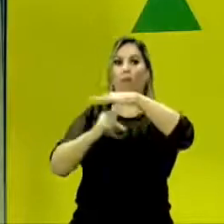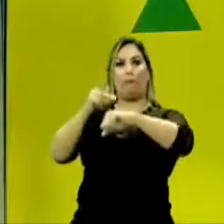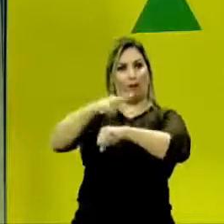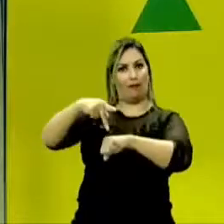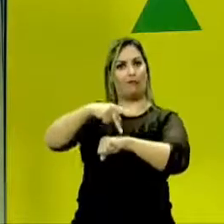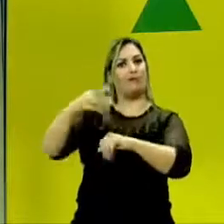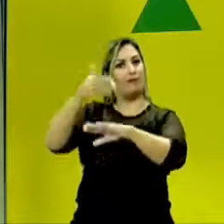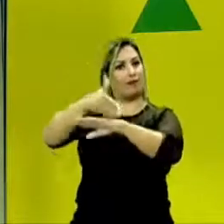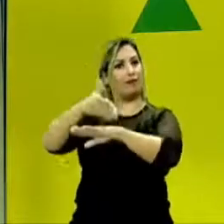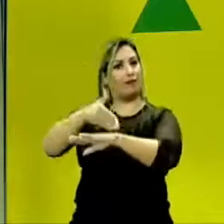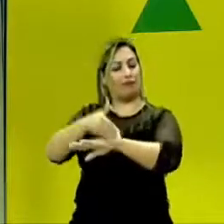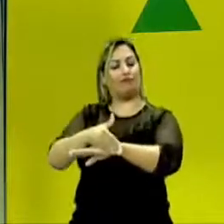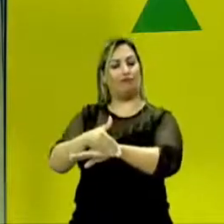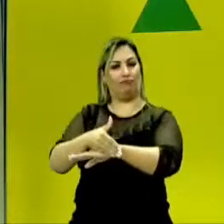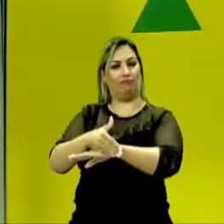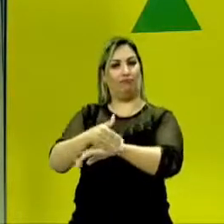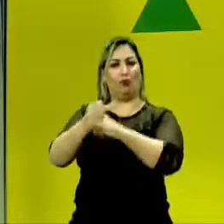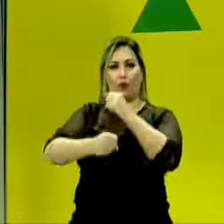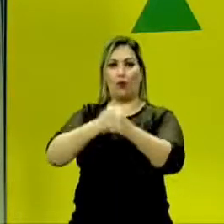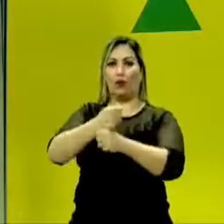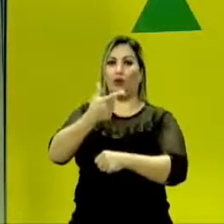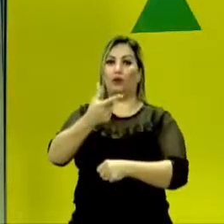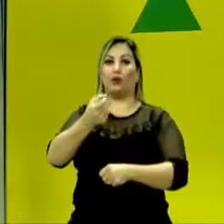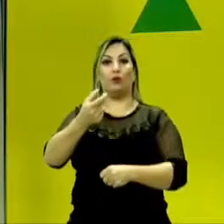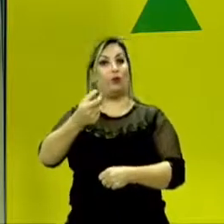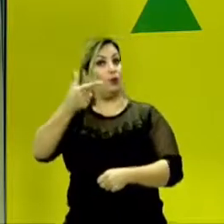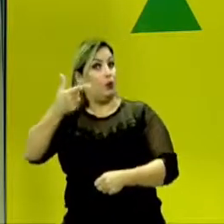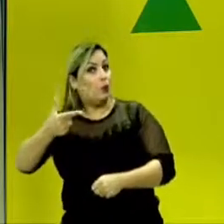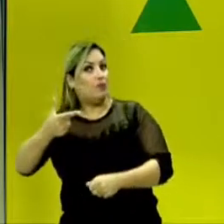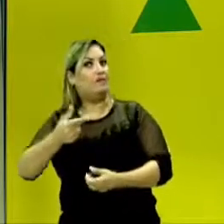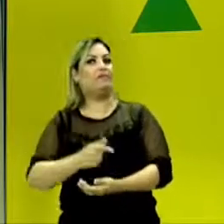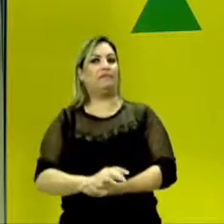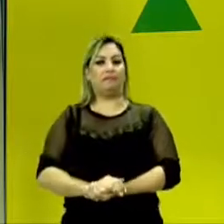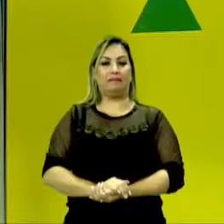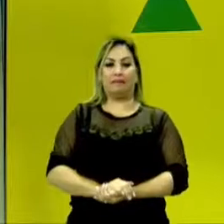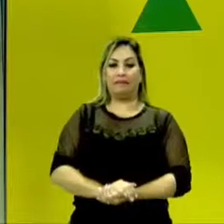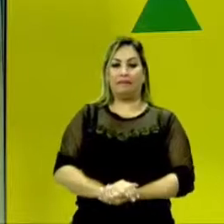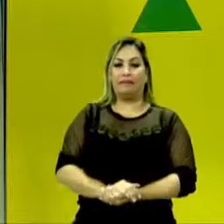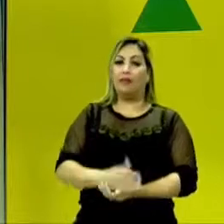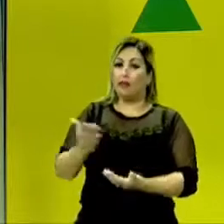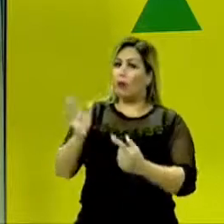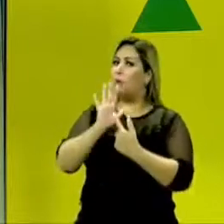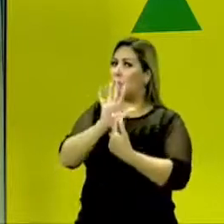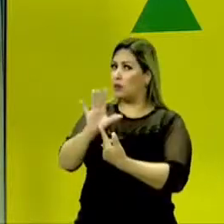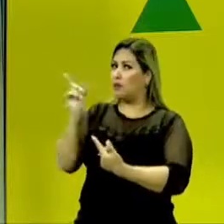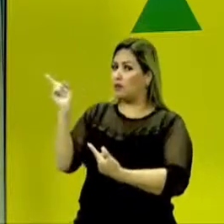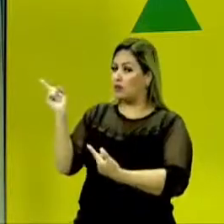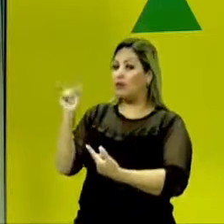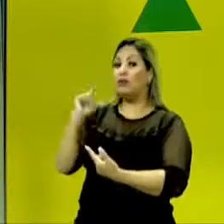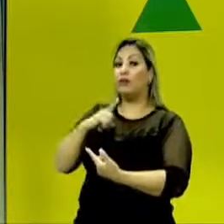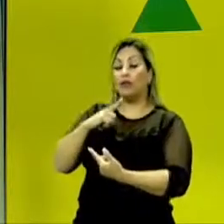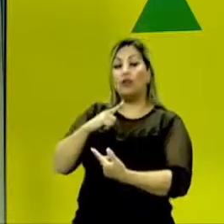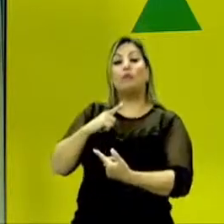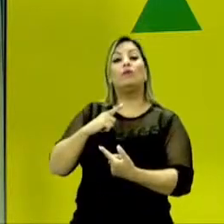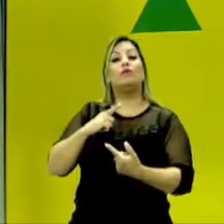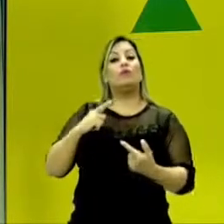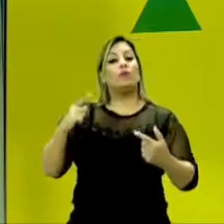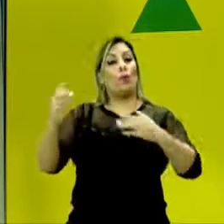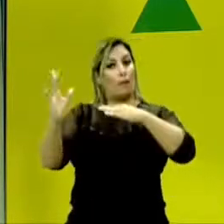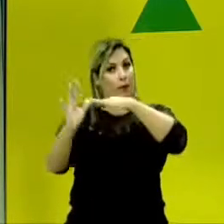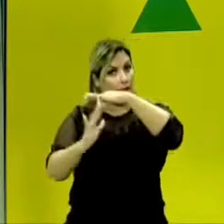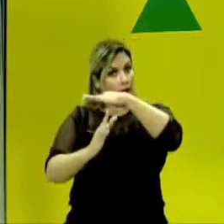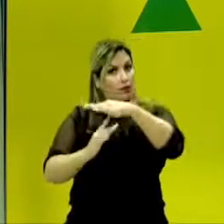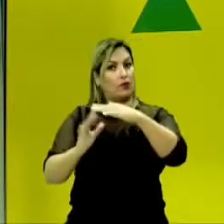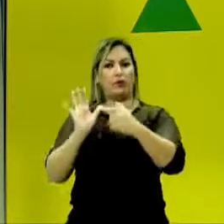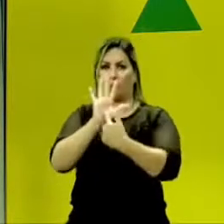receberam pessoas no ano aí de 2002. E, diante disso, nós temos as migrações